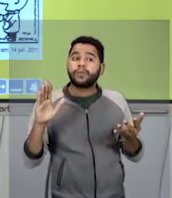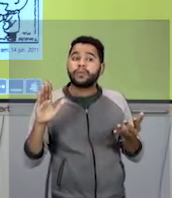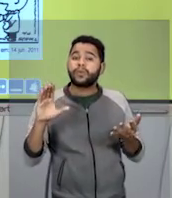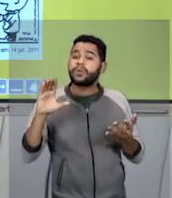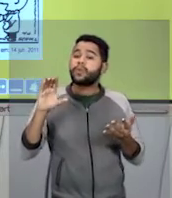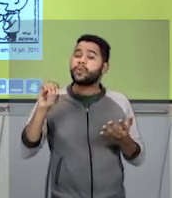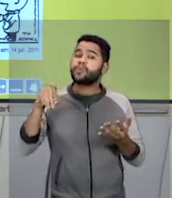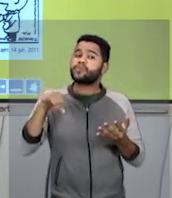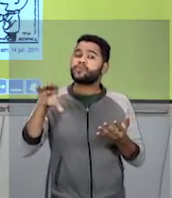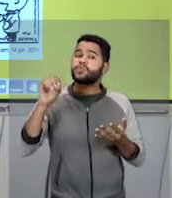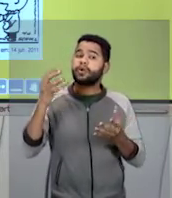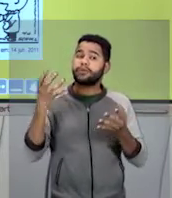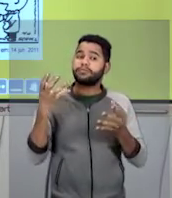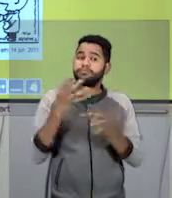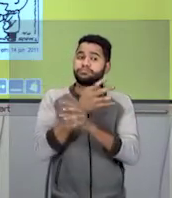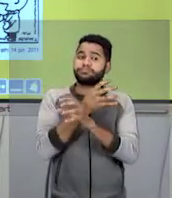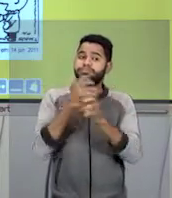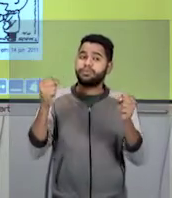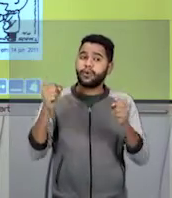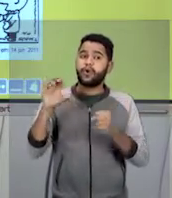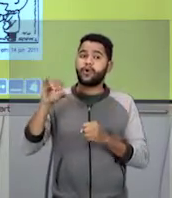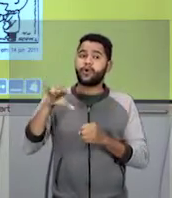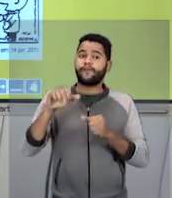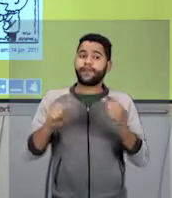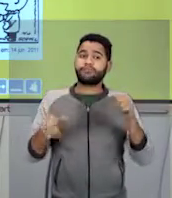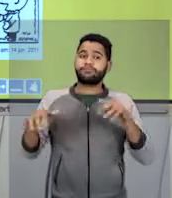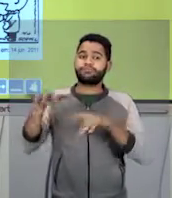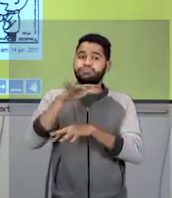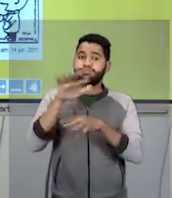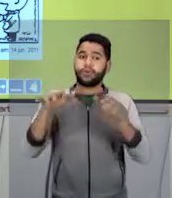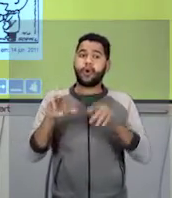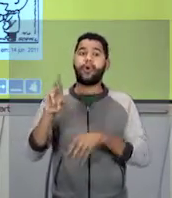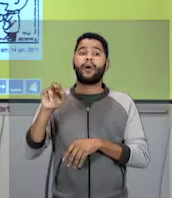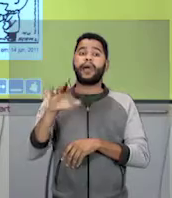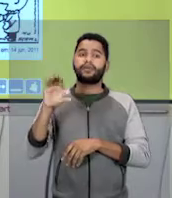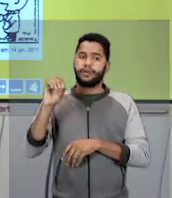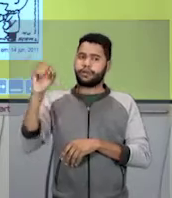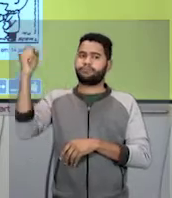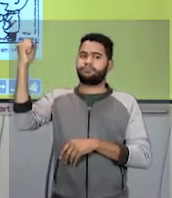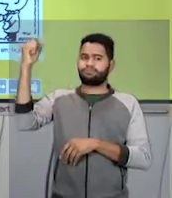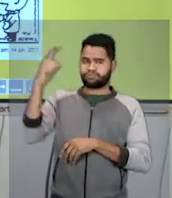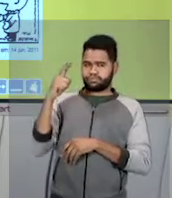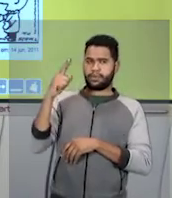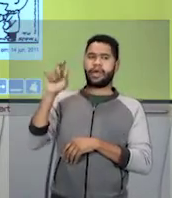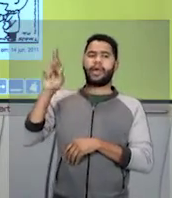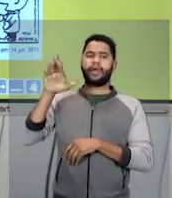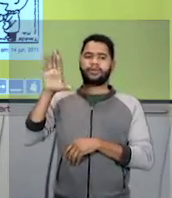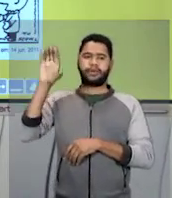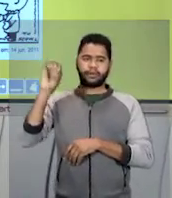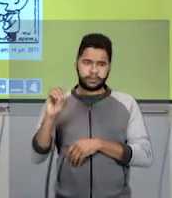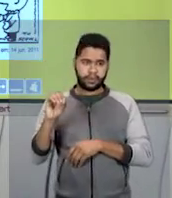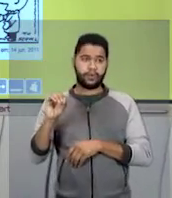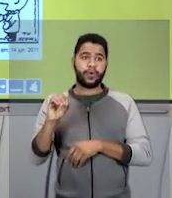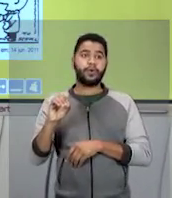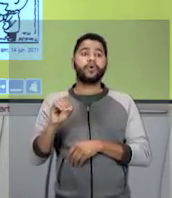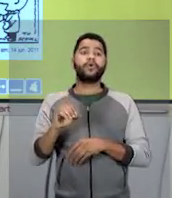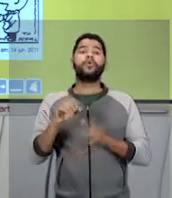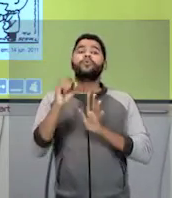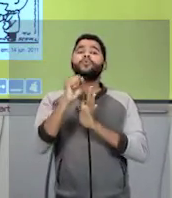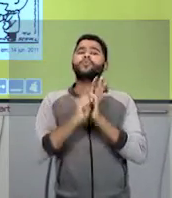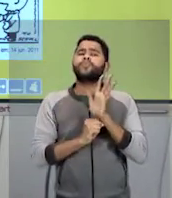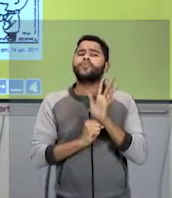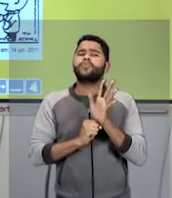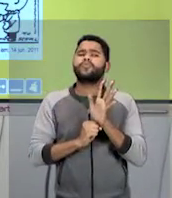Condução, convecção ou radiação? Radiação, correto? E as luvas, que é o que o segundo